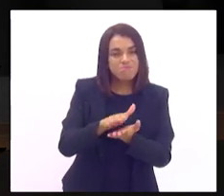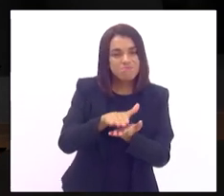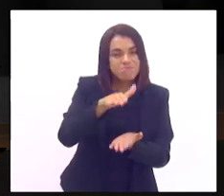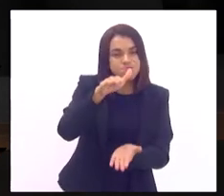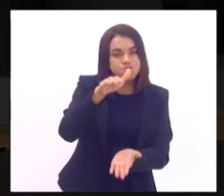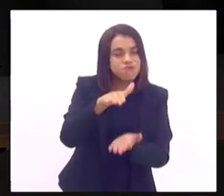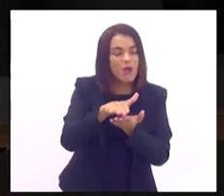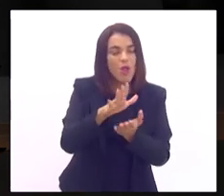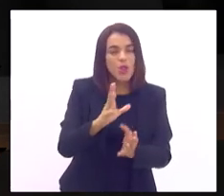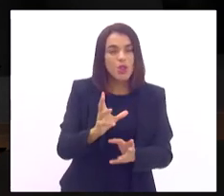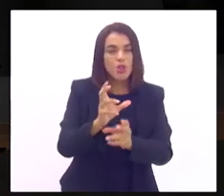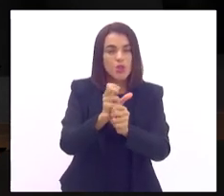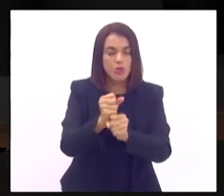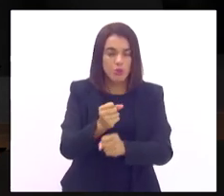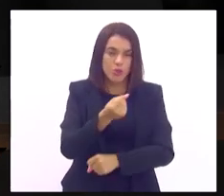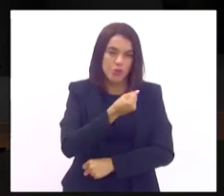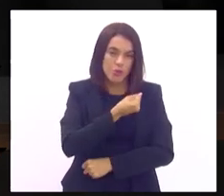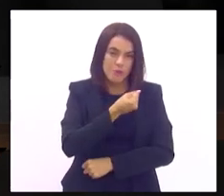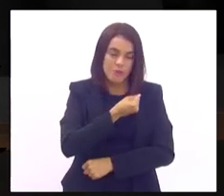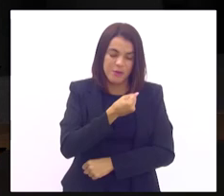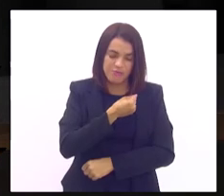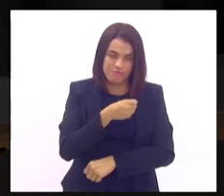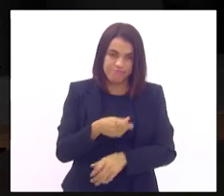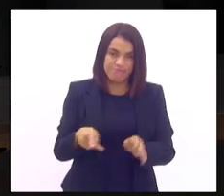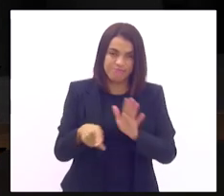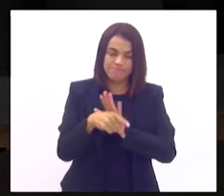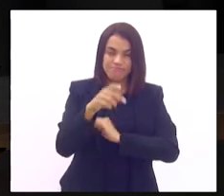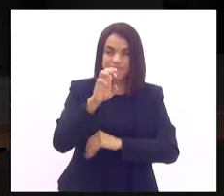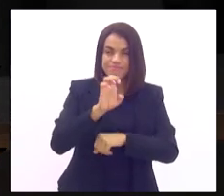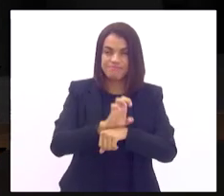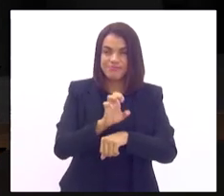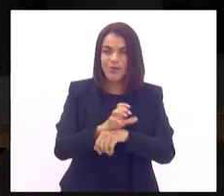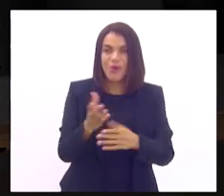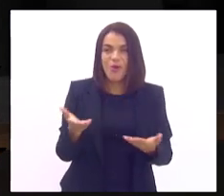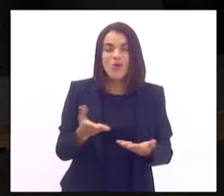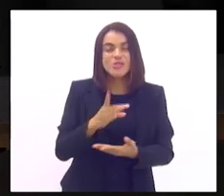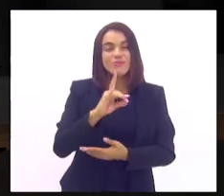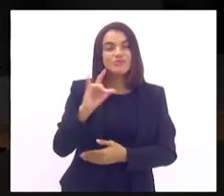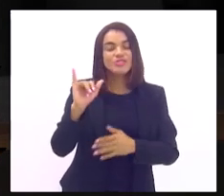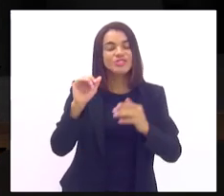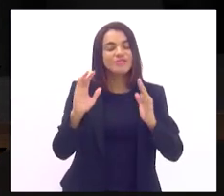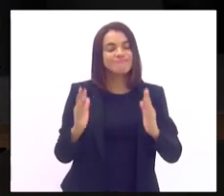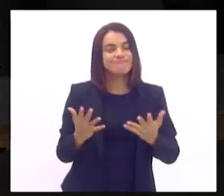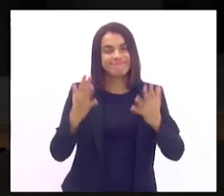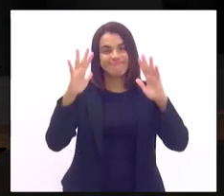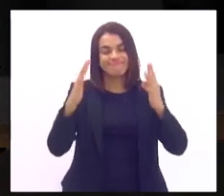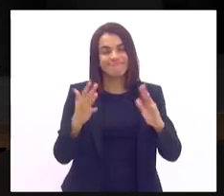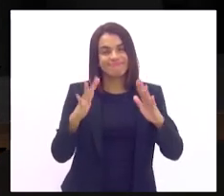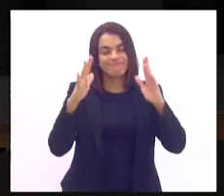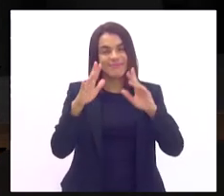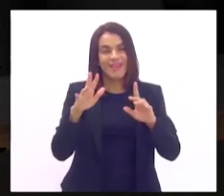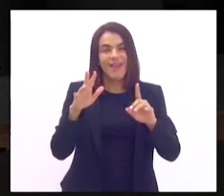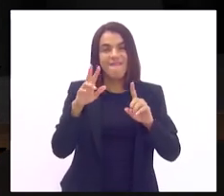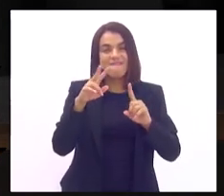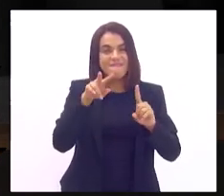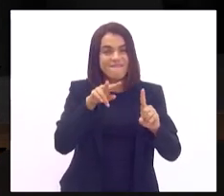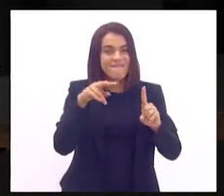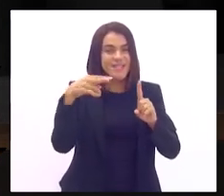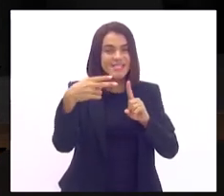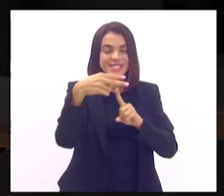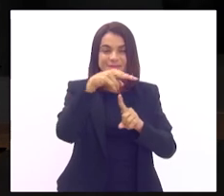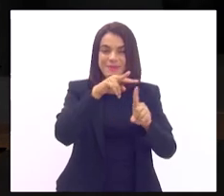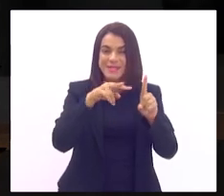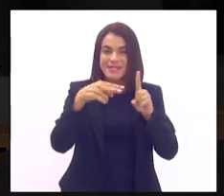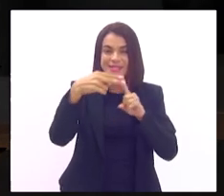hoje aqui é um momento para festejar, é um momento para comemorar essa visibilidade, esse